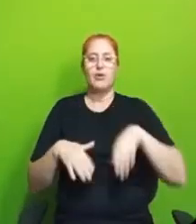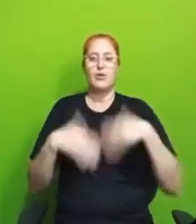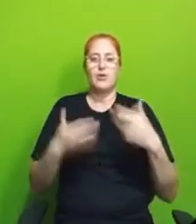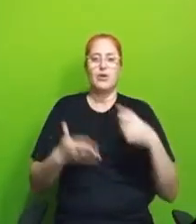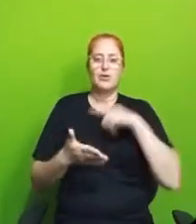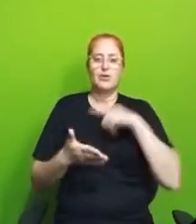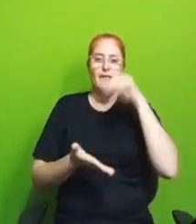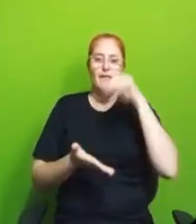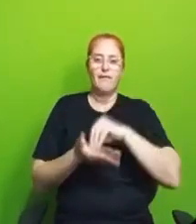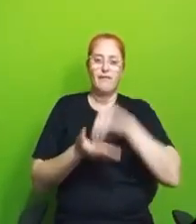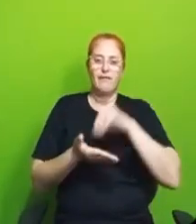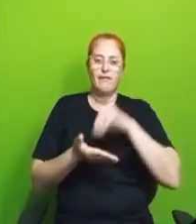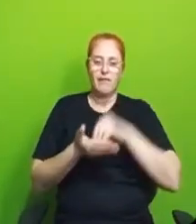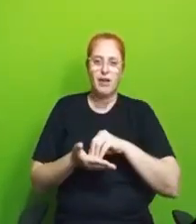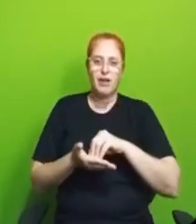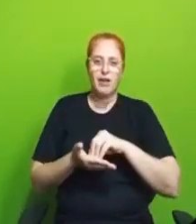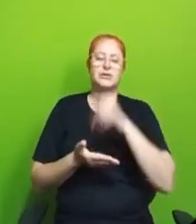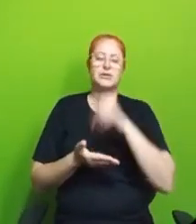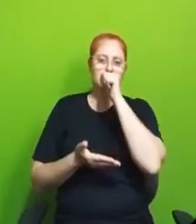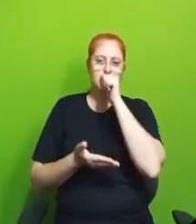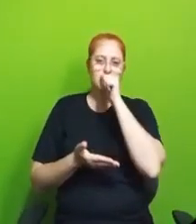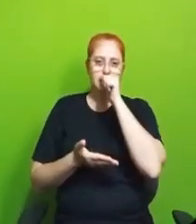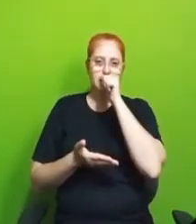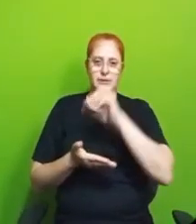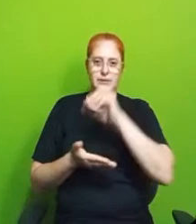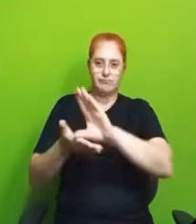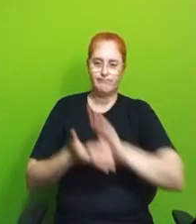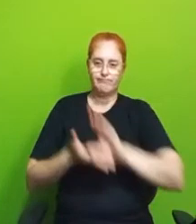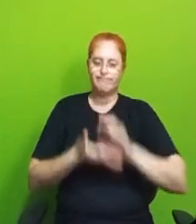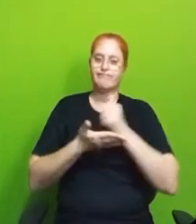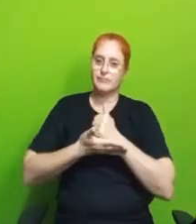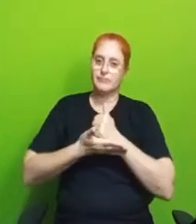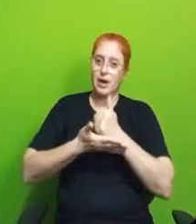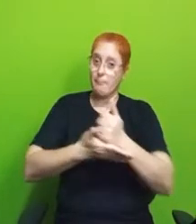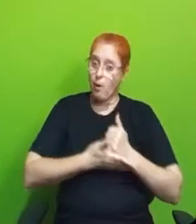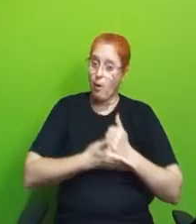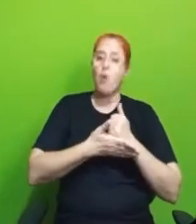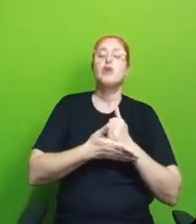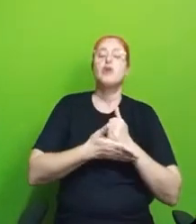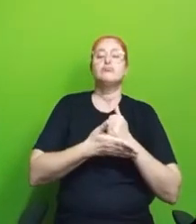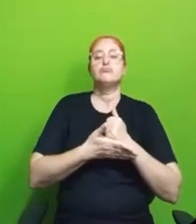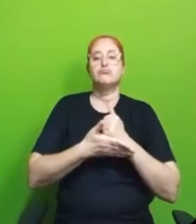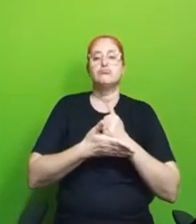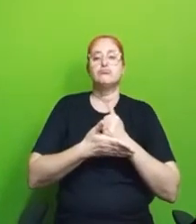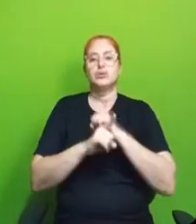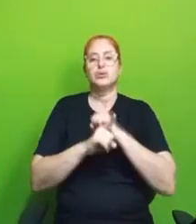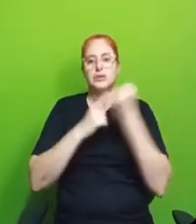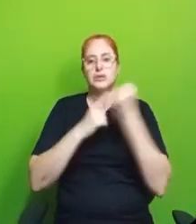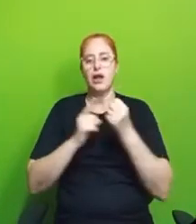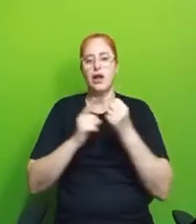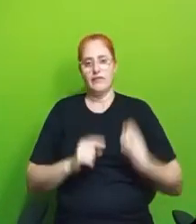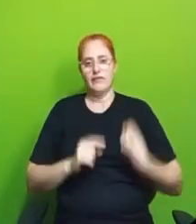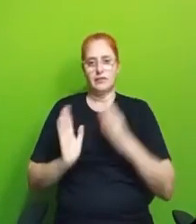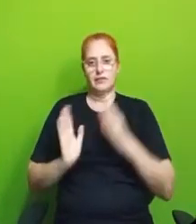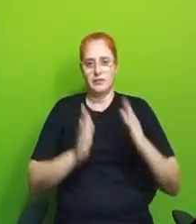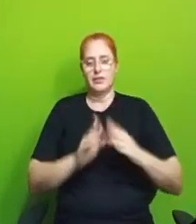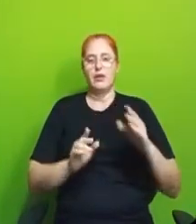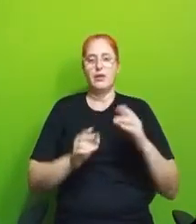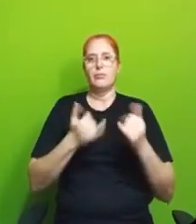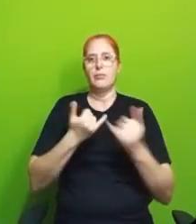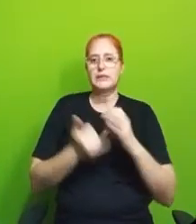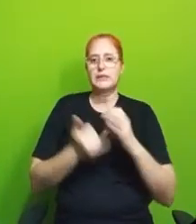né, de suporte para a reprodução social na vida cotidiana, como é o caso das creches, também faz